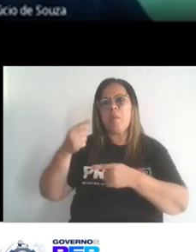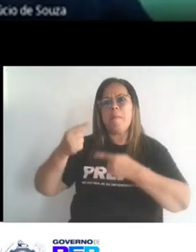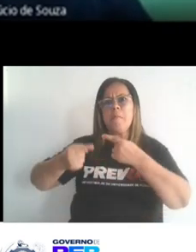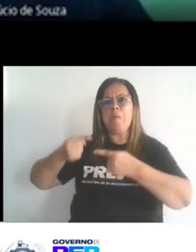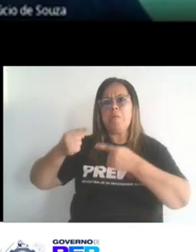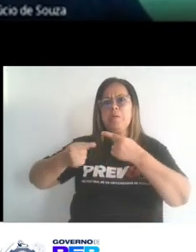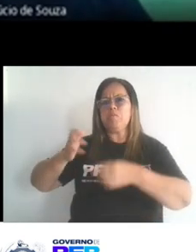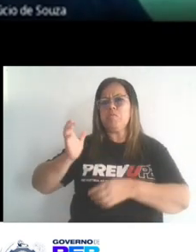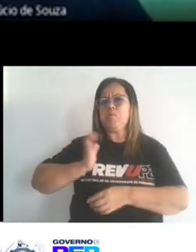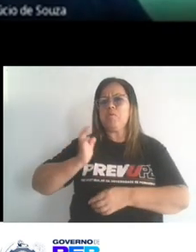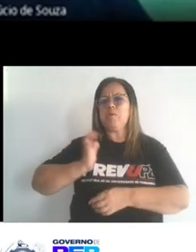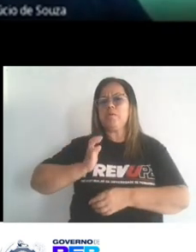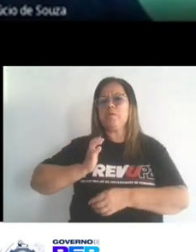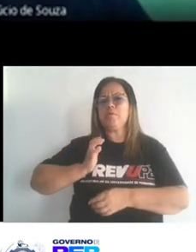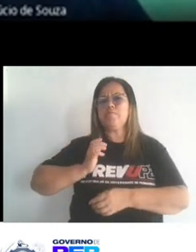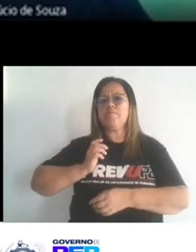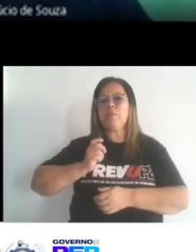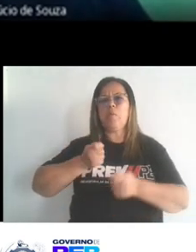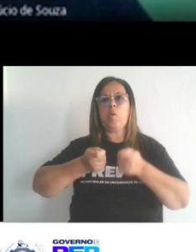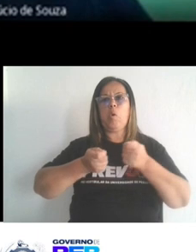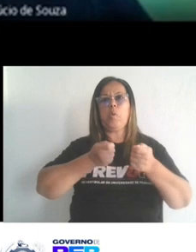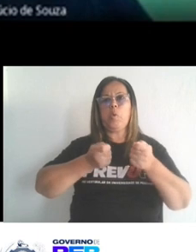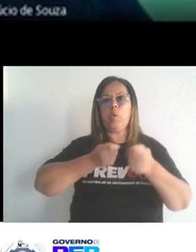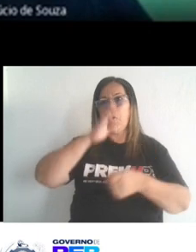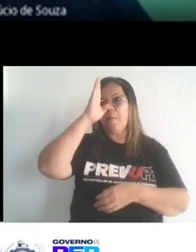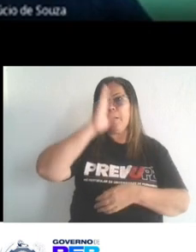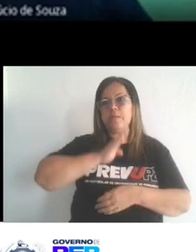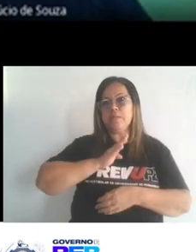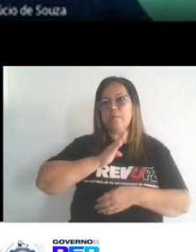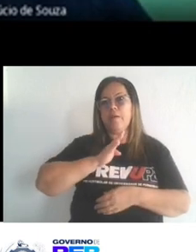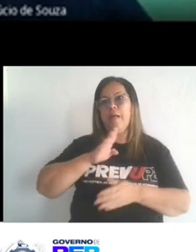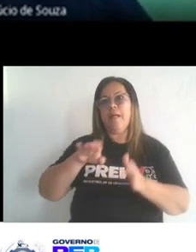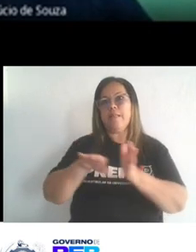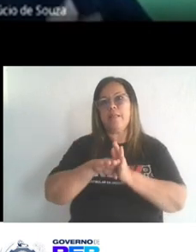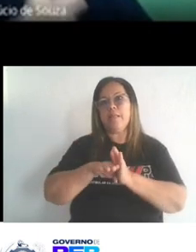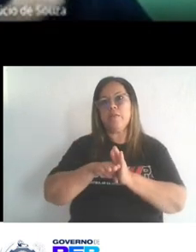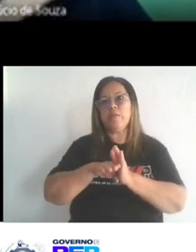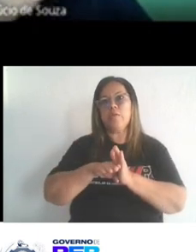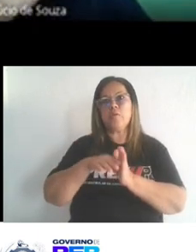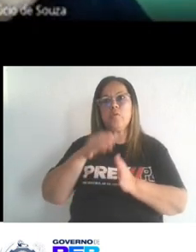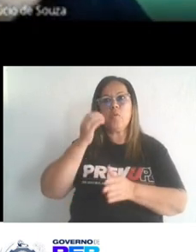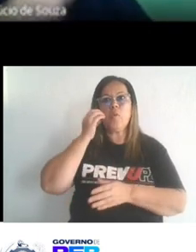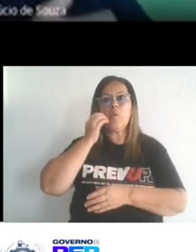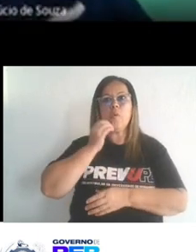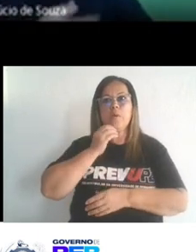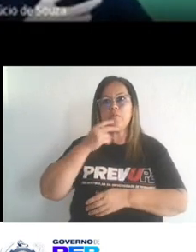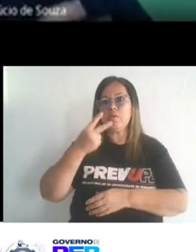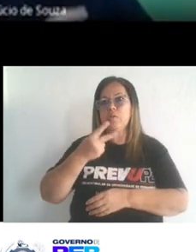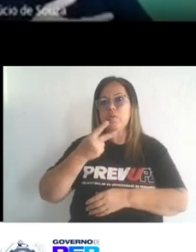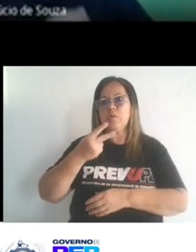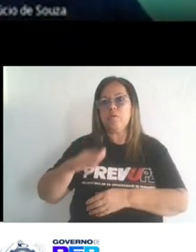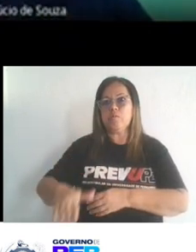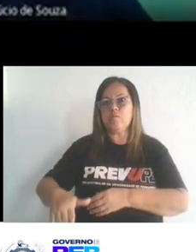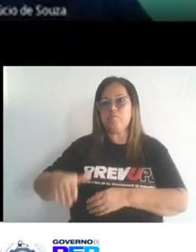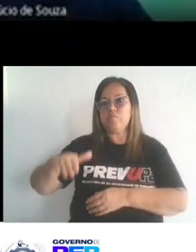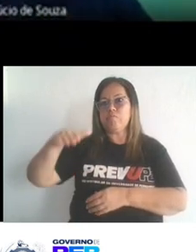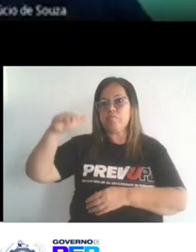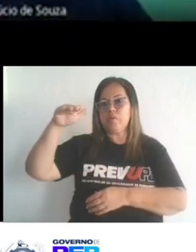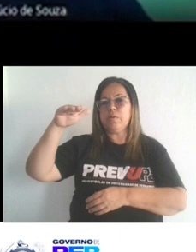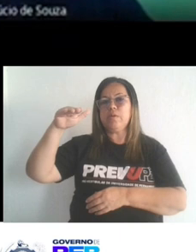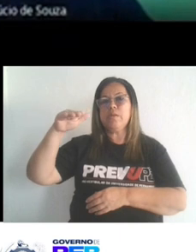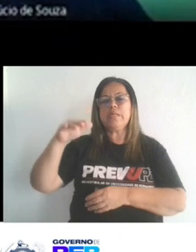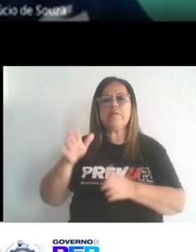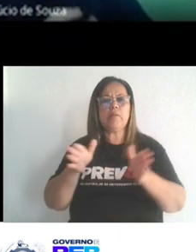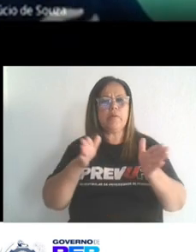regeram o Brasil enquanto Dom Pedro II chegava a maior idade então durante esse período conhecido na história do Brasil